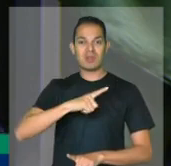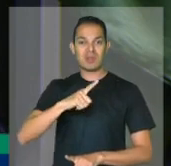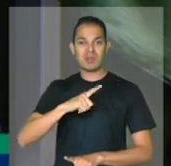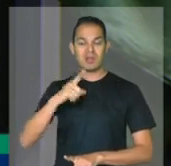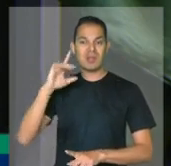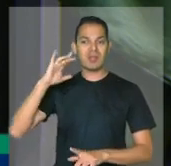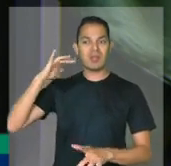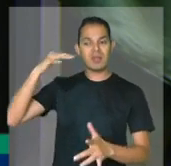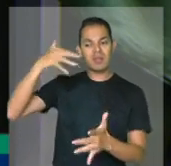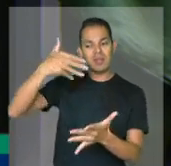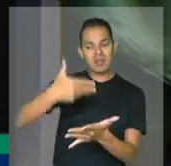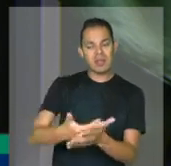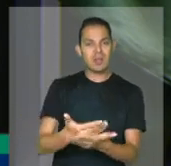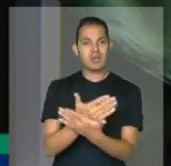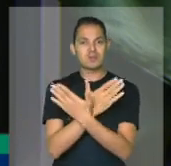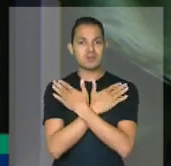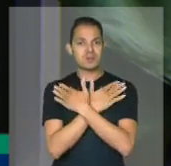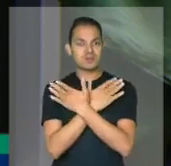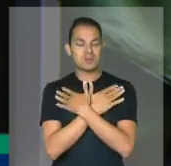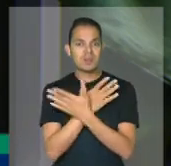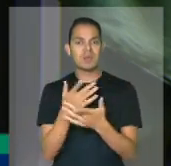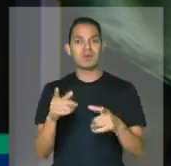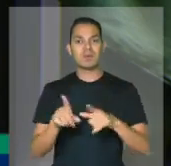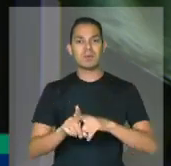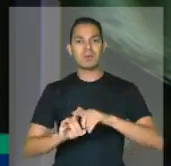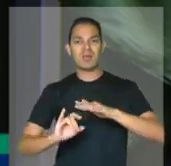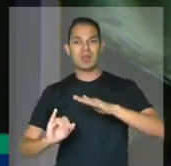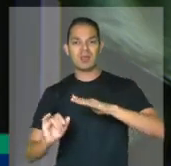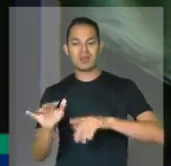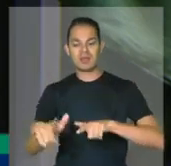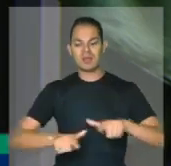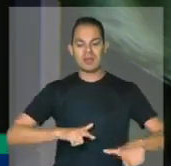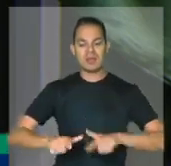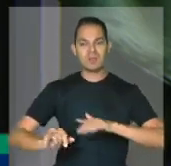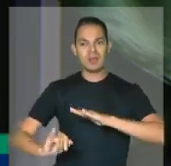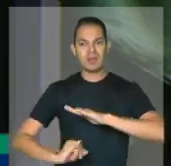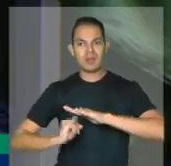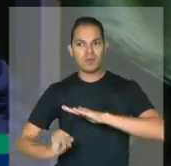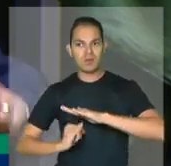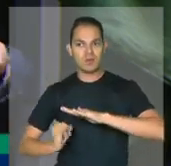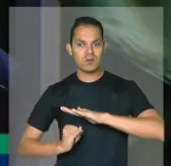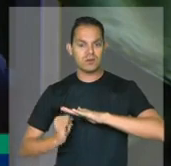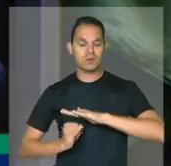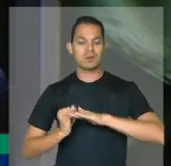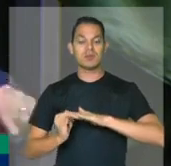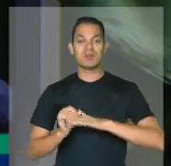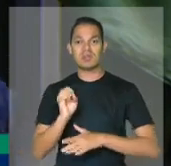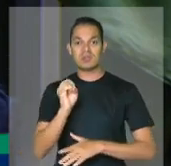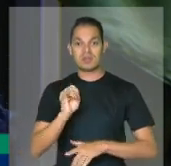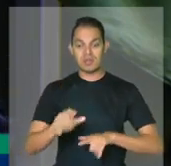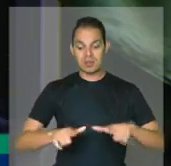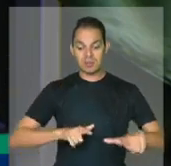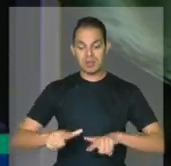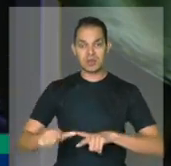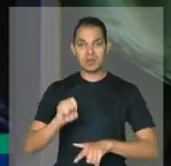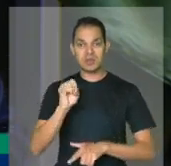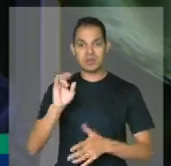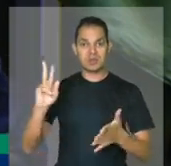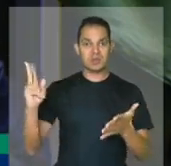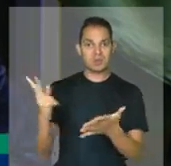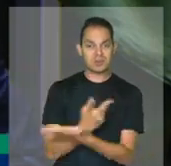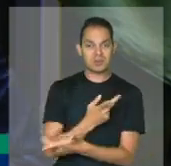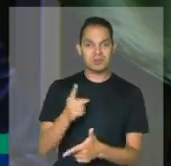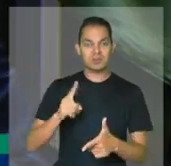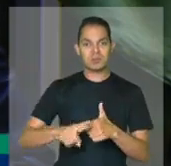da história de empregos na informalidade. Trabalhadores que, se sofrerem um acidente, não